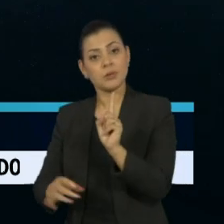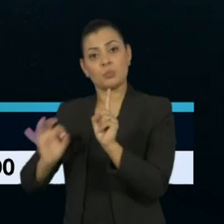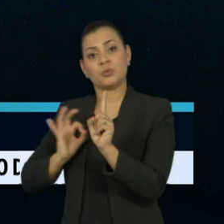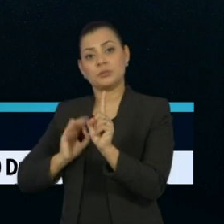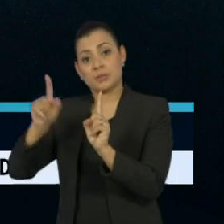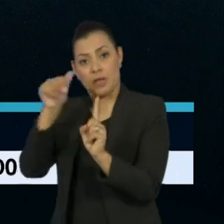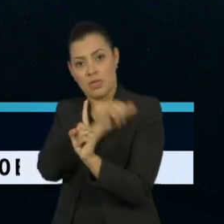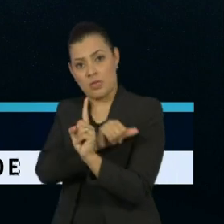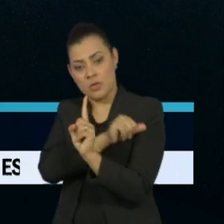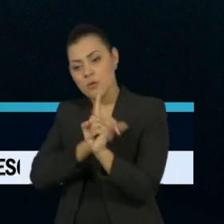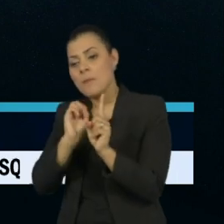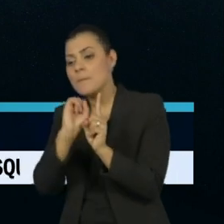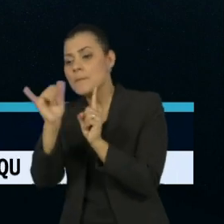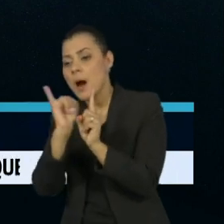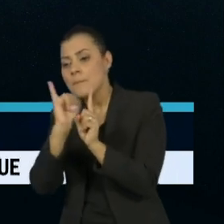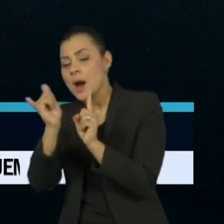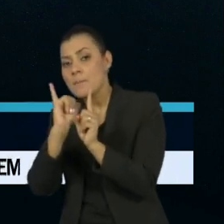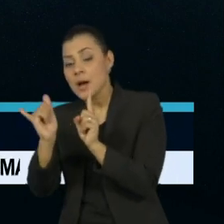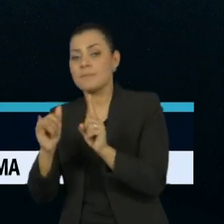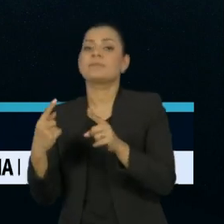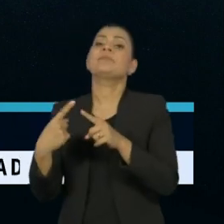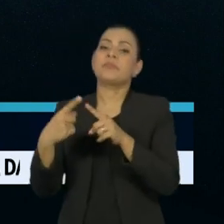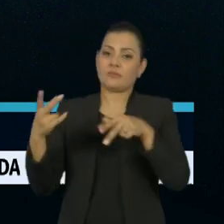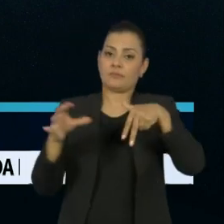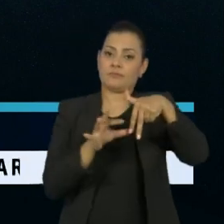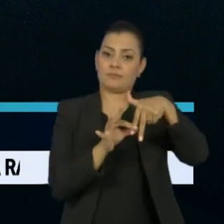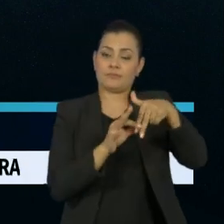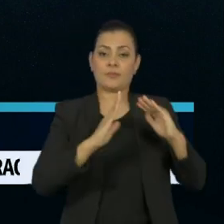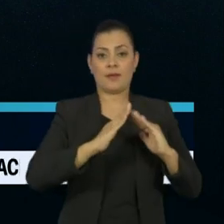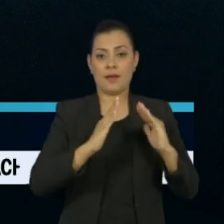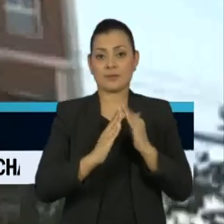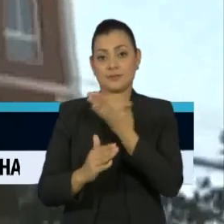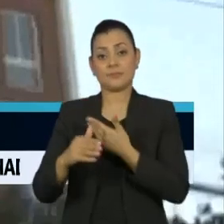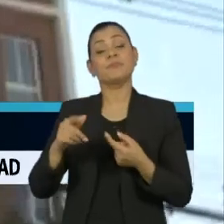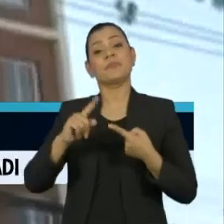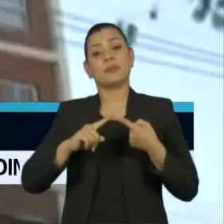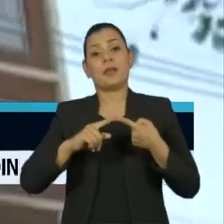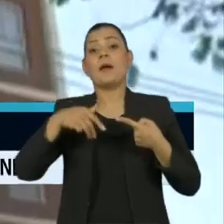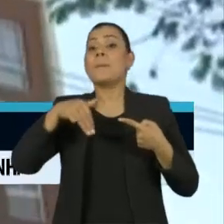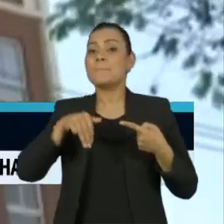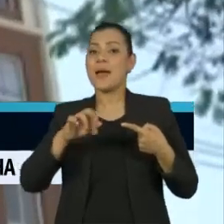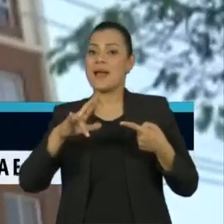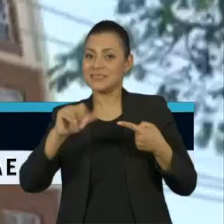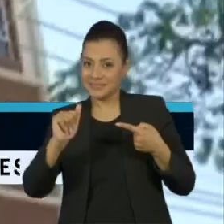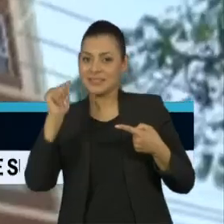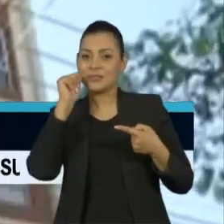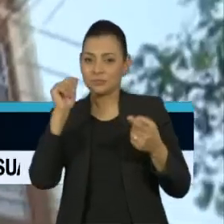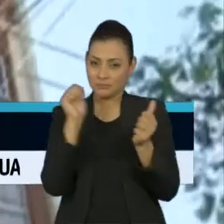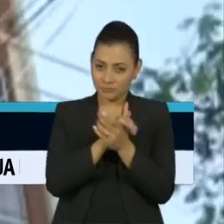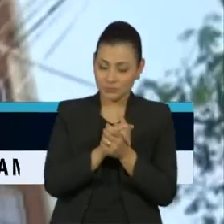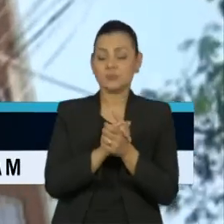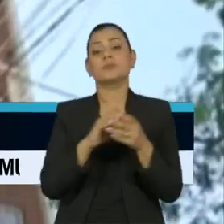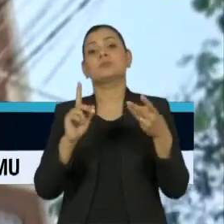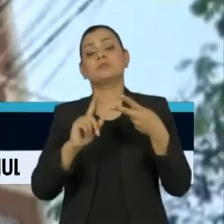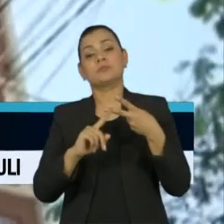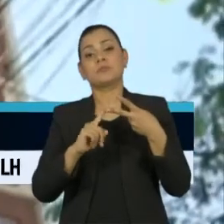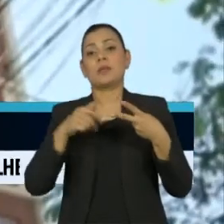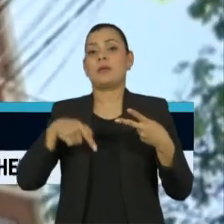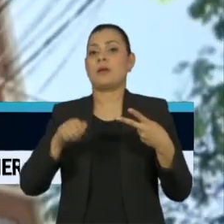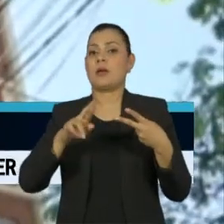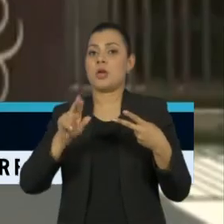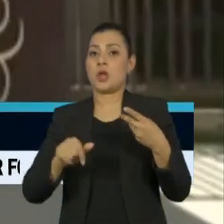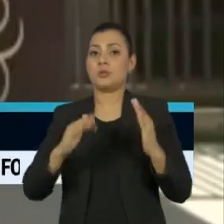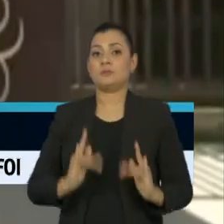os advogados de defesa, Fabrício Queiroz e a mulher, Márcia Aguiar, passaram o dia em casa. Eles estão morando em um apartamento